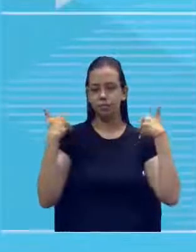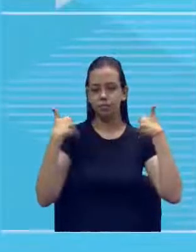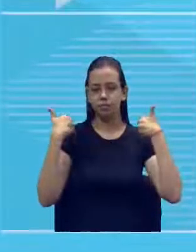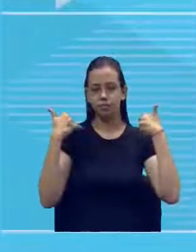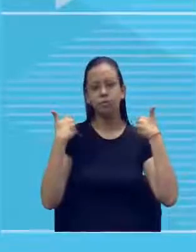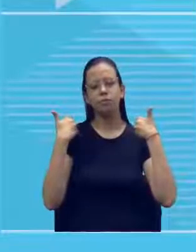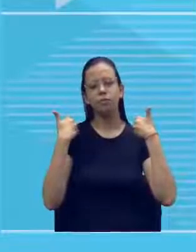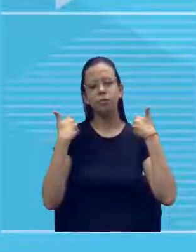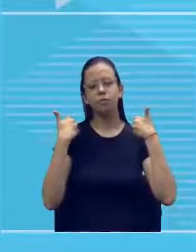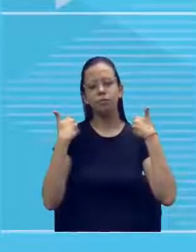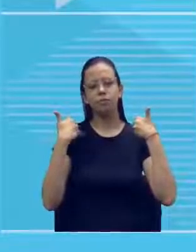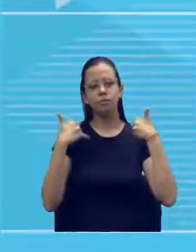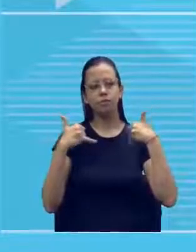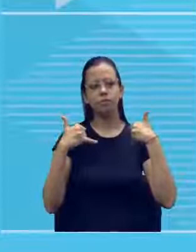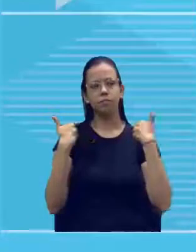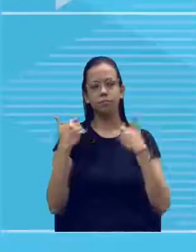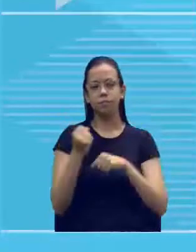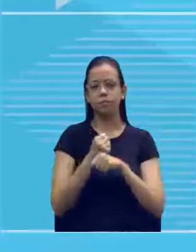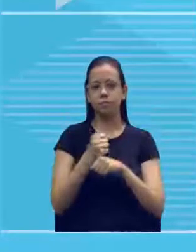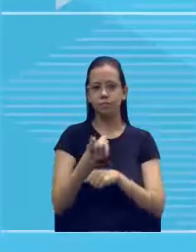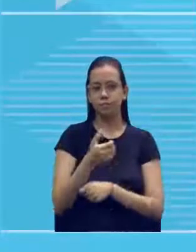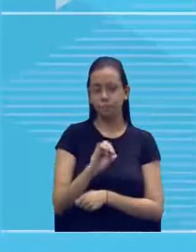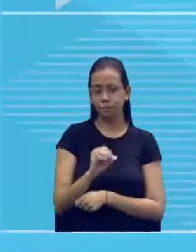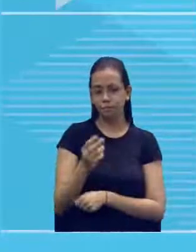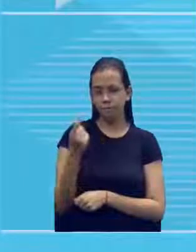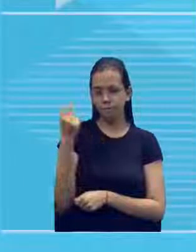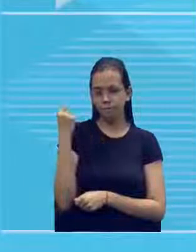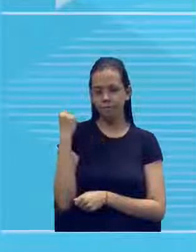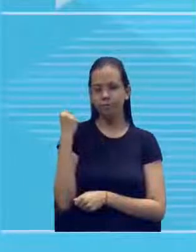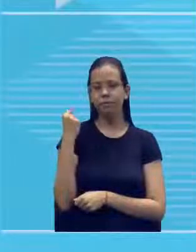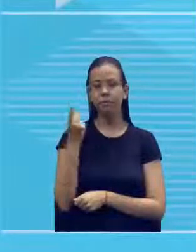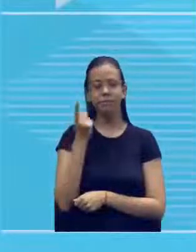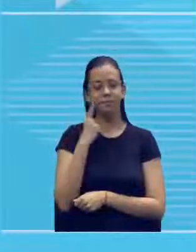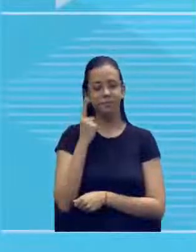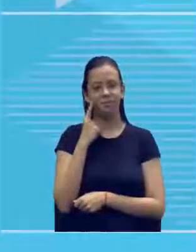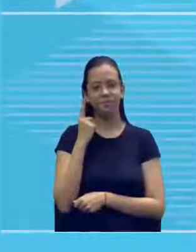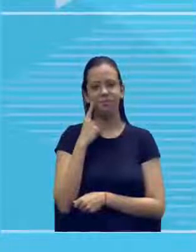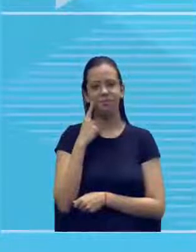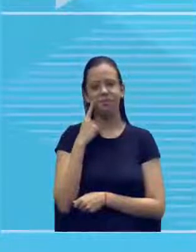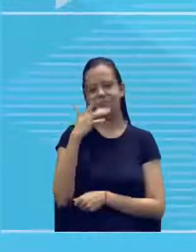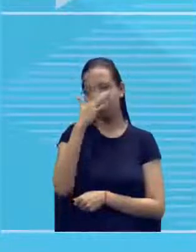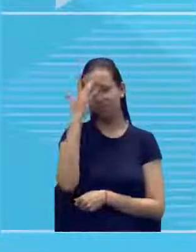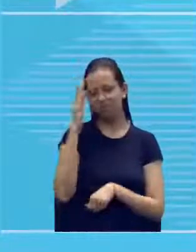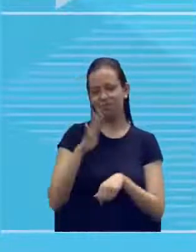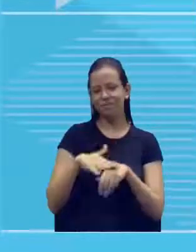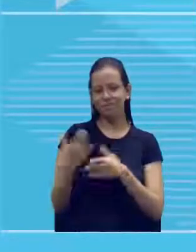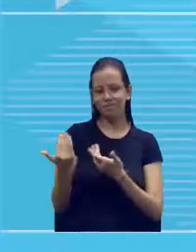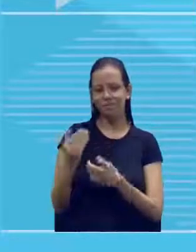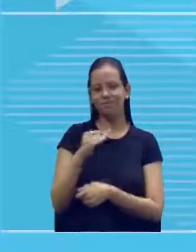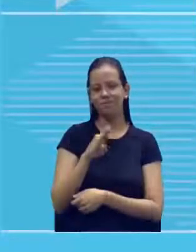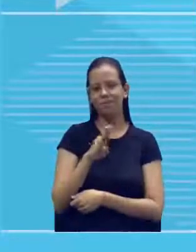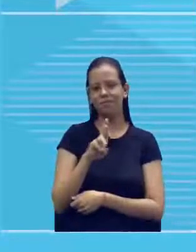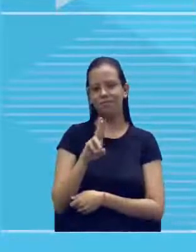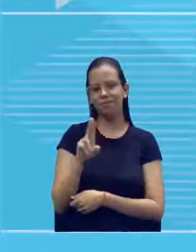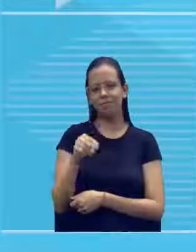né? Os aniversários há 10 anos atrás, viu? Bruno, André, se vocês não são dessa época, vocês não vão